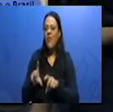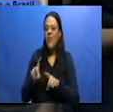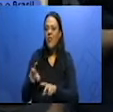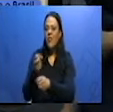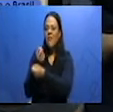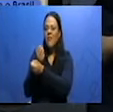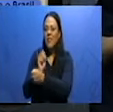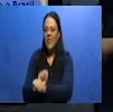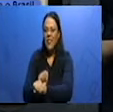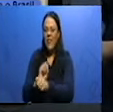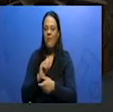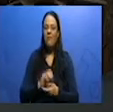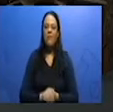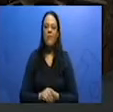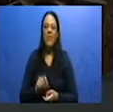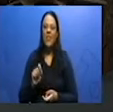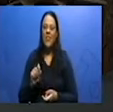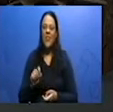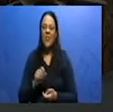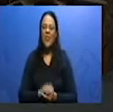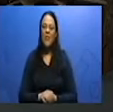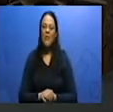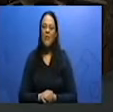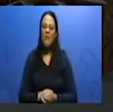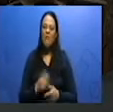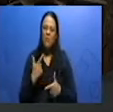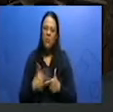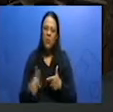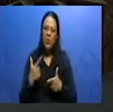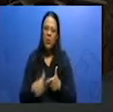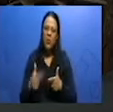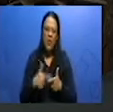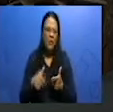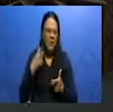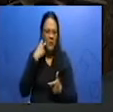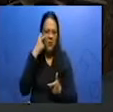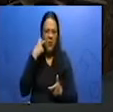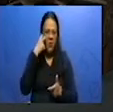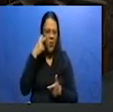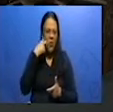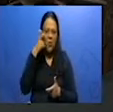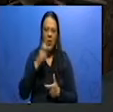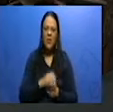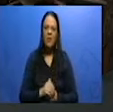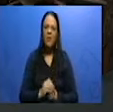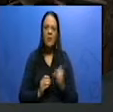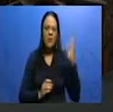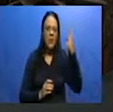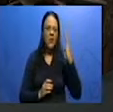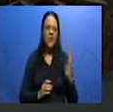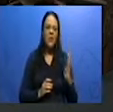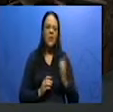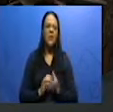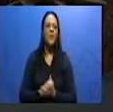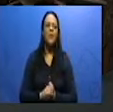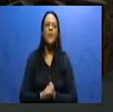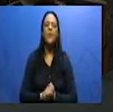né? E aí começa essa vergonhosa fase da nossa história. Tarefa, pessoal.